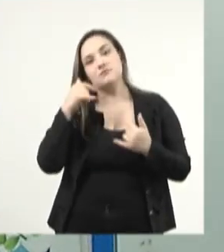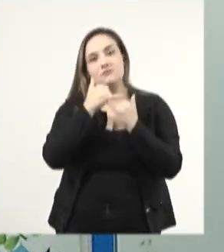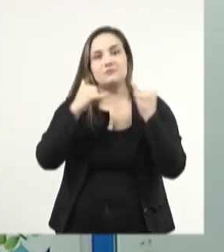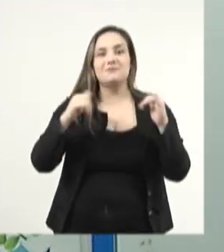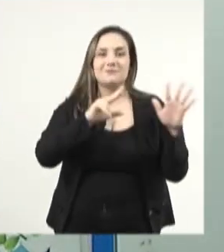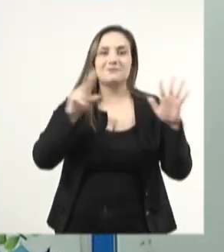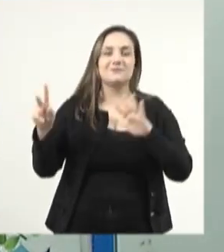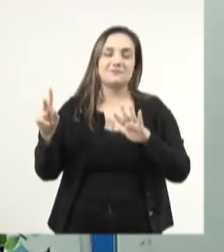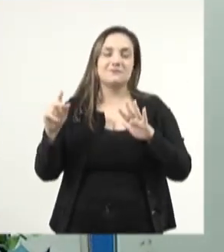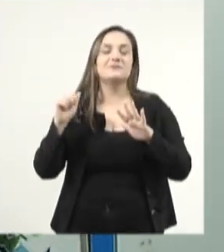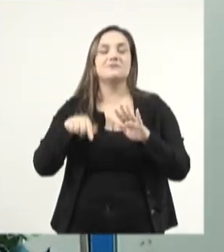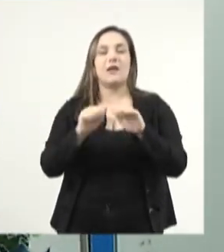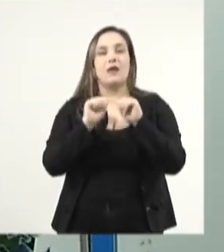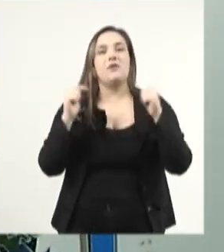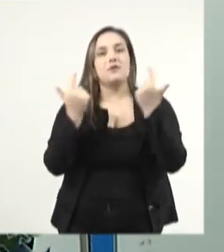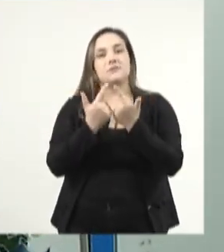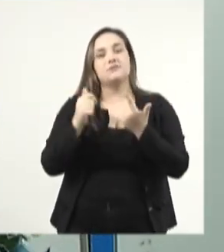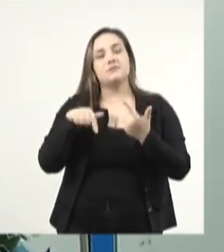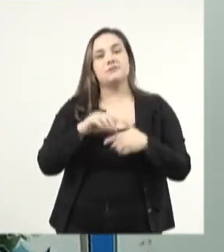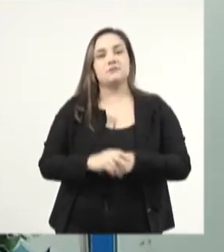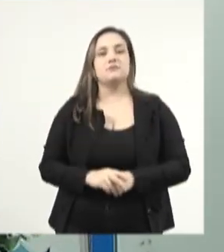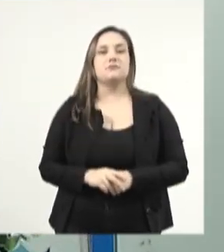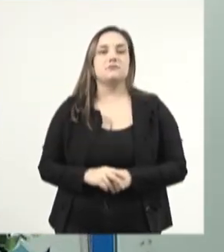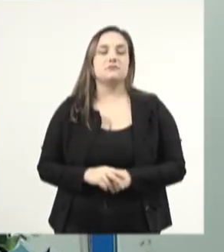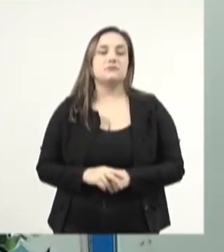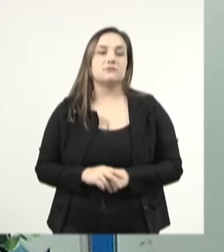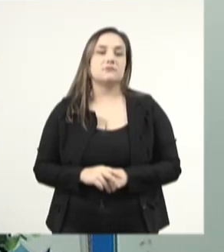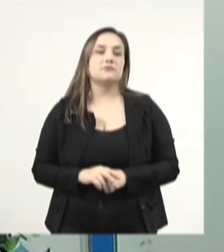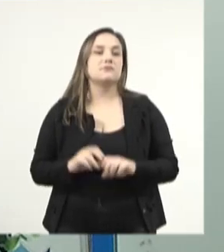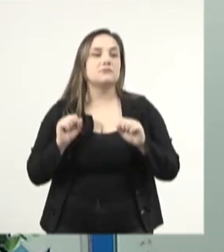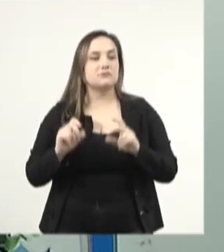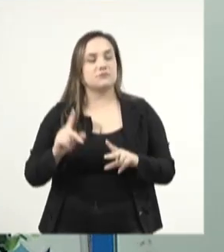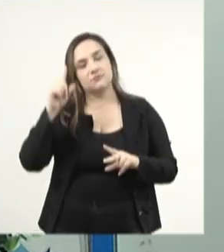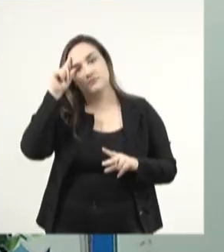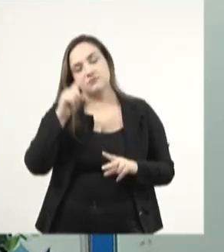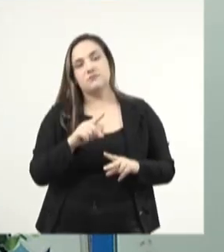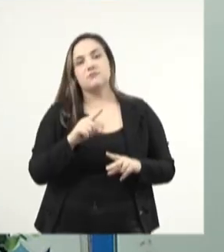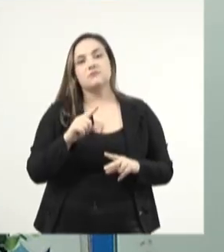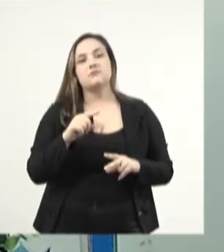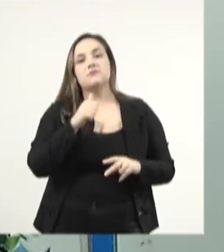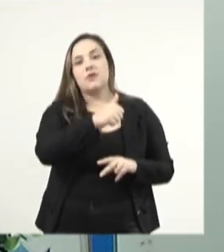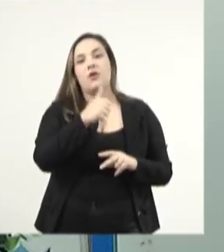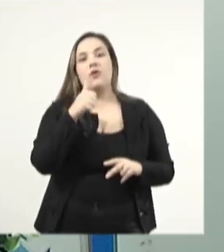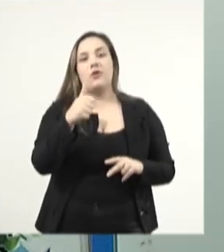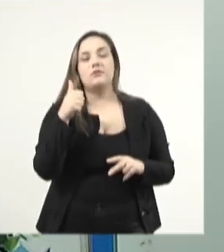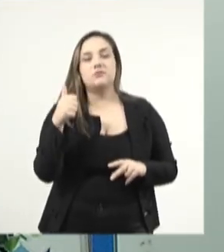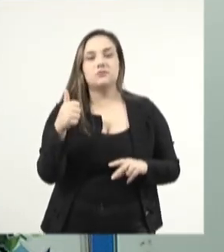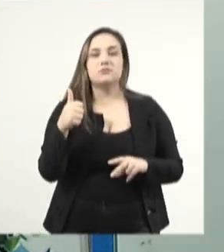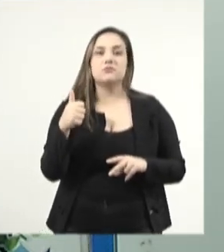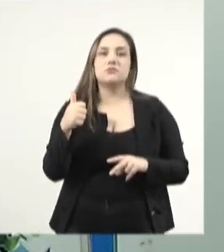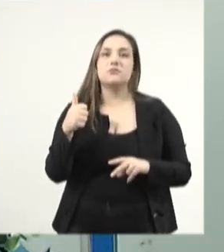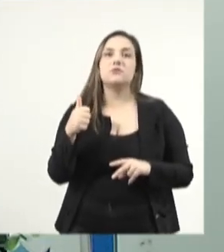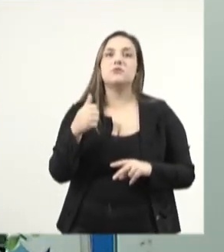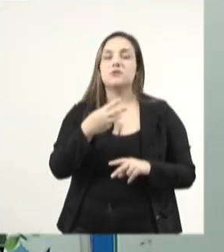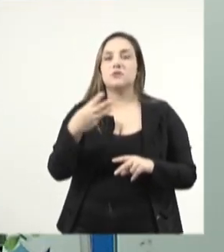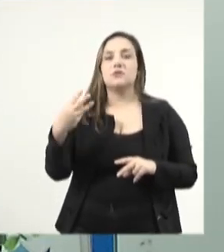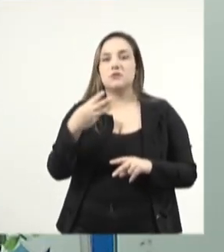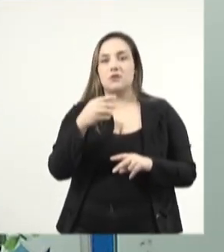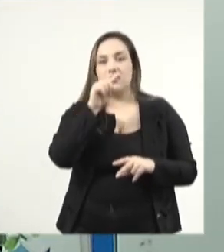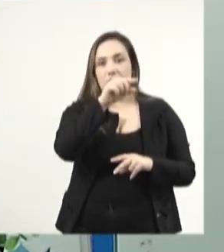todo mundo também aqui na Assembleia Legislativa. 11 horas e 33 minutos. Vamos falar agora de